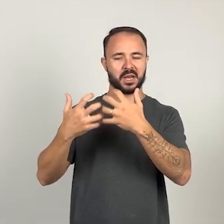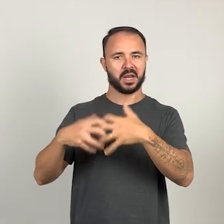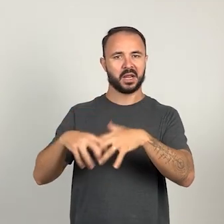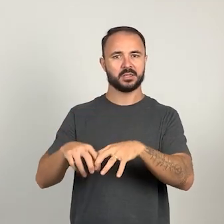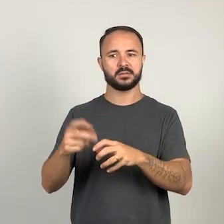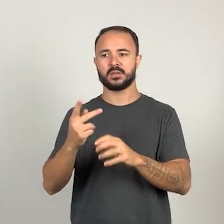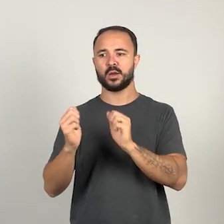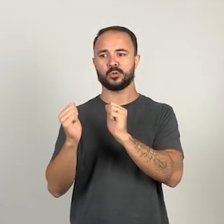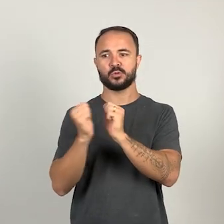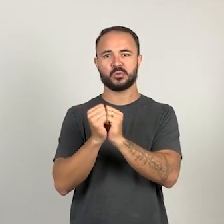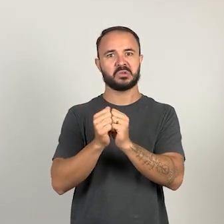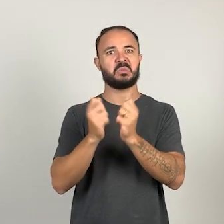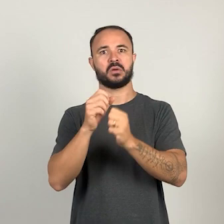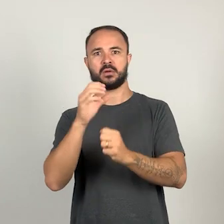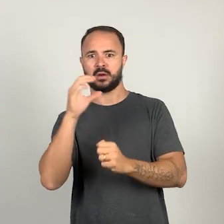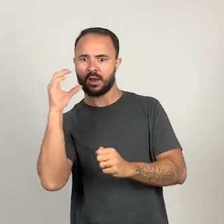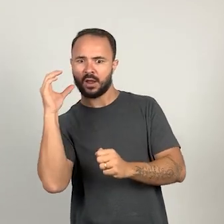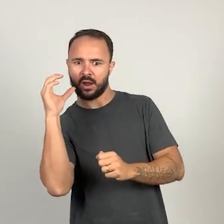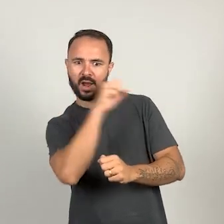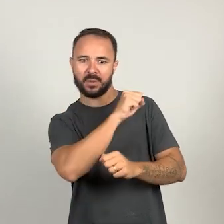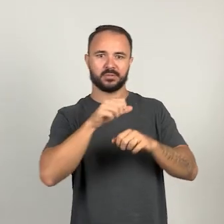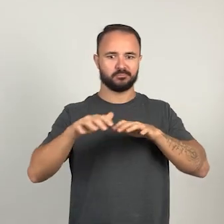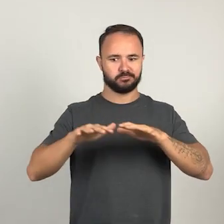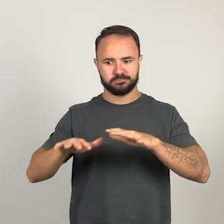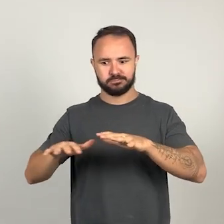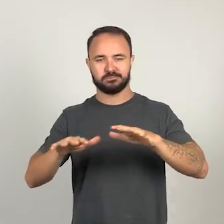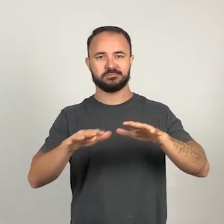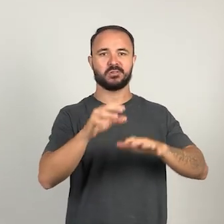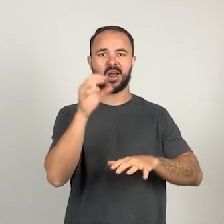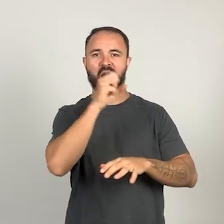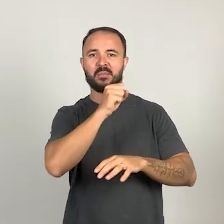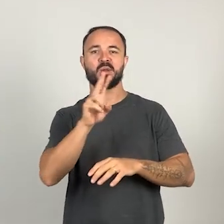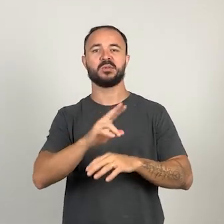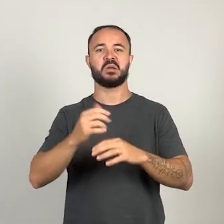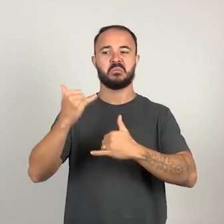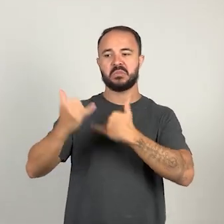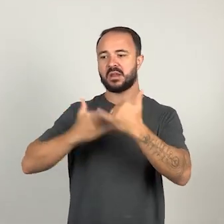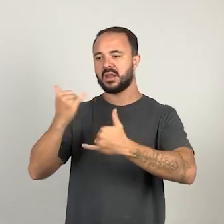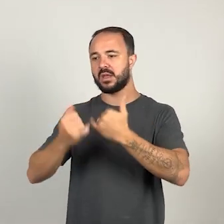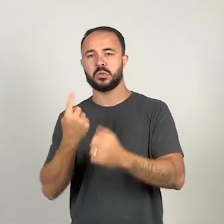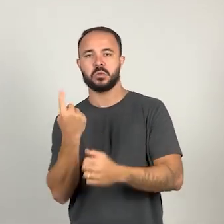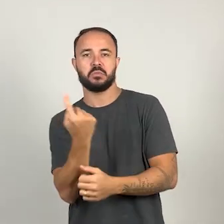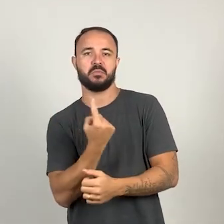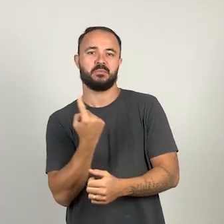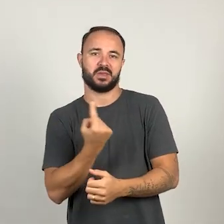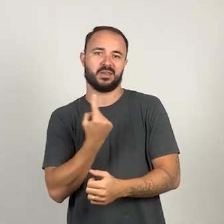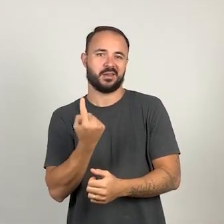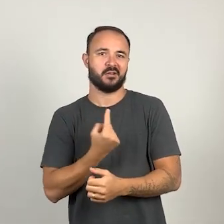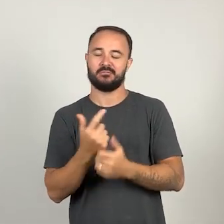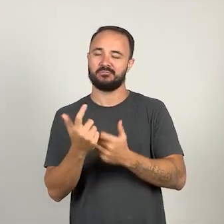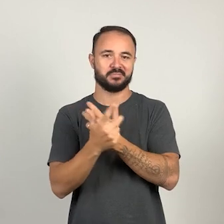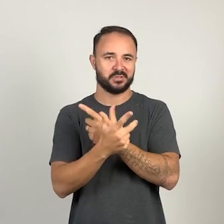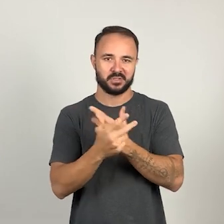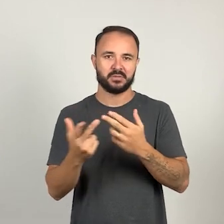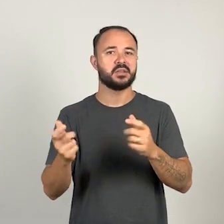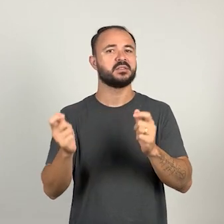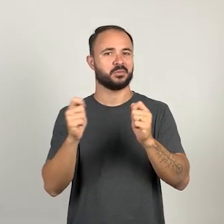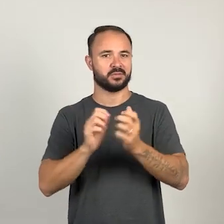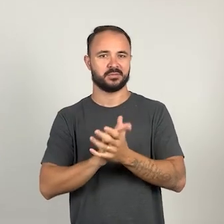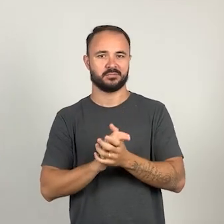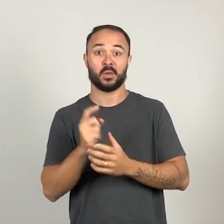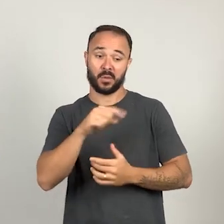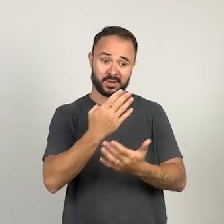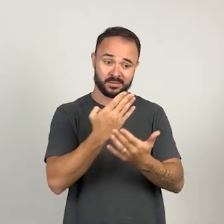outro pode gerar movimentos rápidos que podemos utilizar como brinquedos, como peões, também chamado de Beyblade.